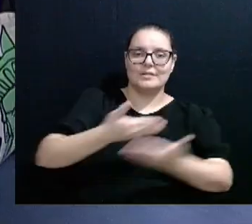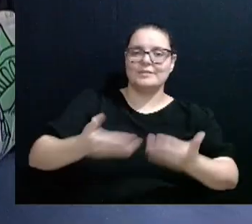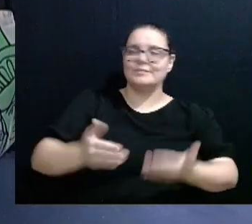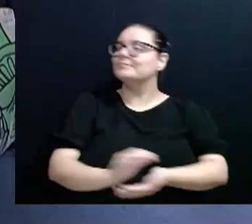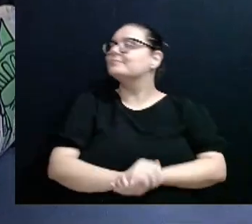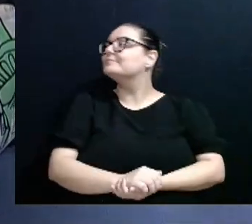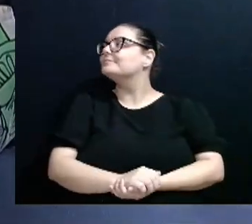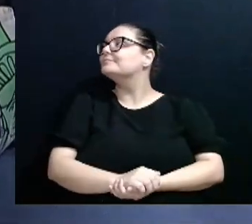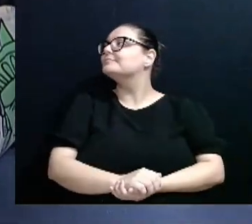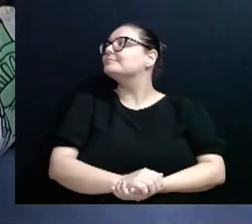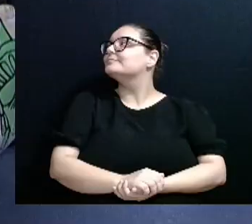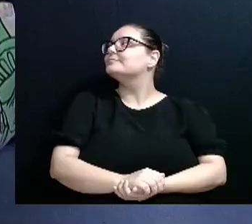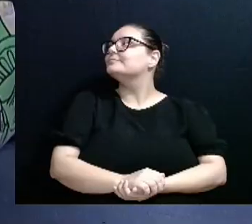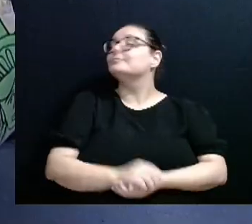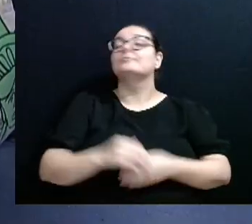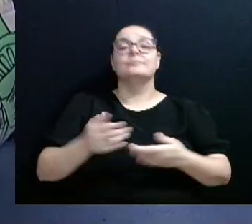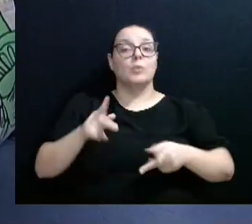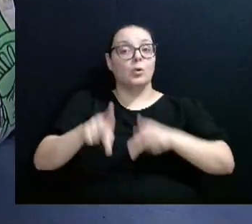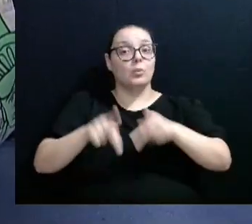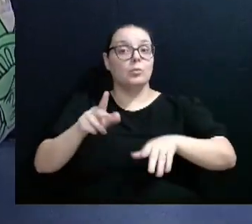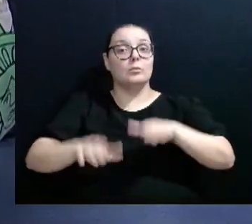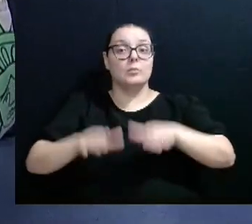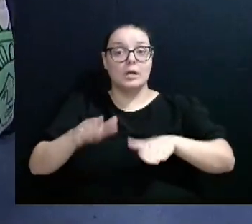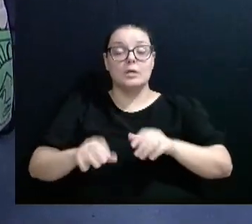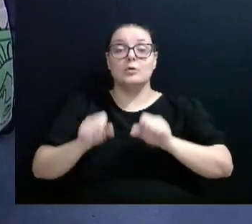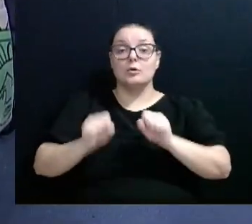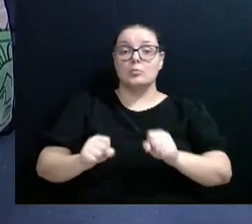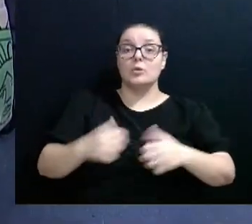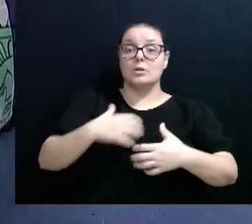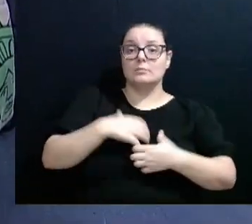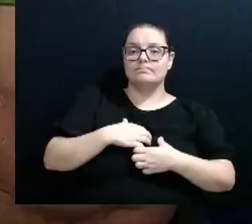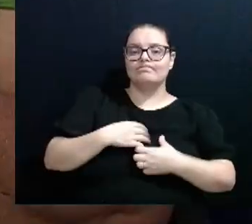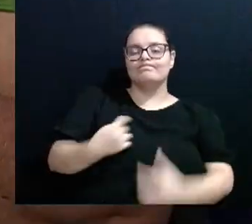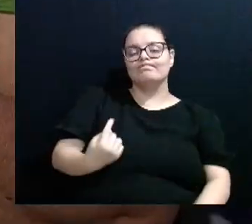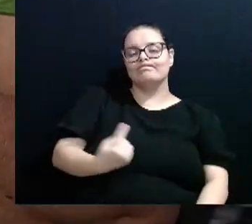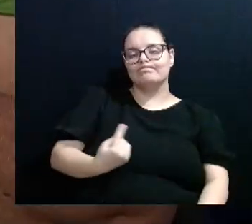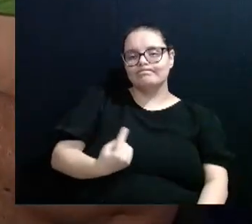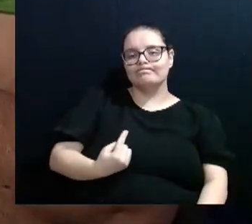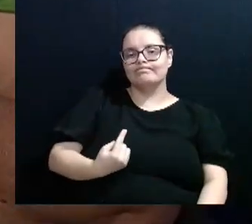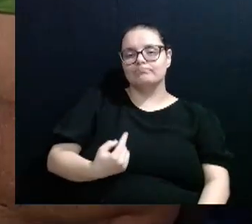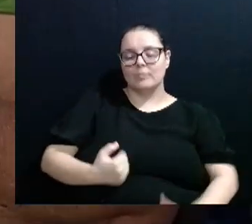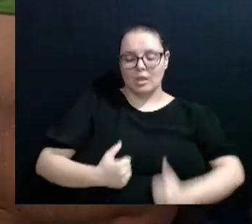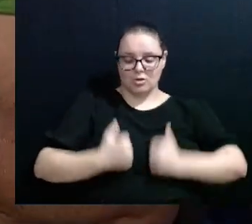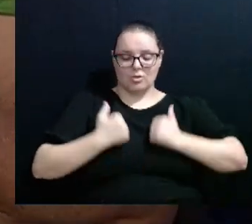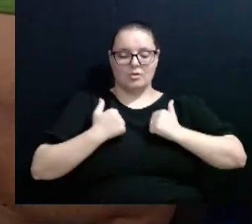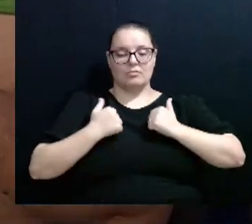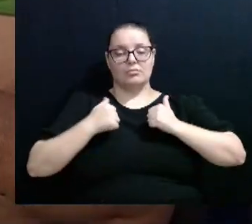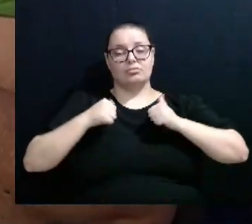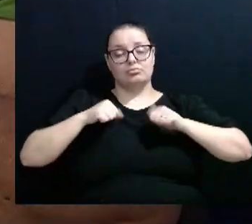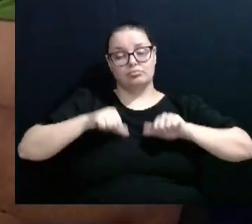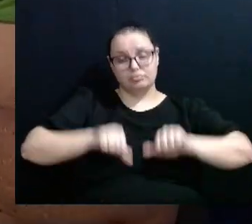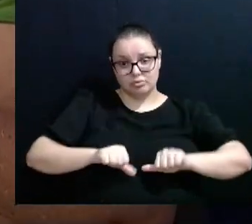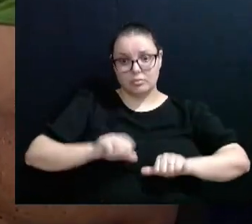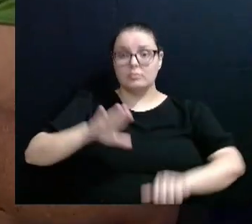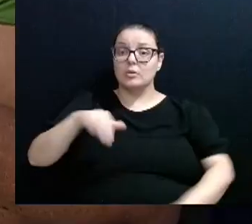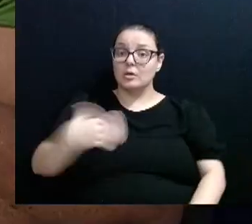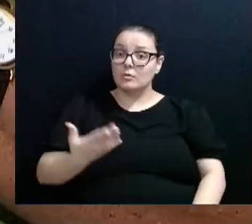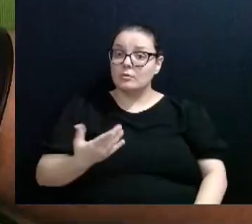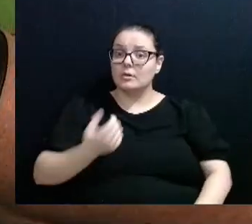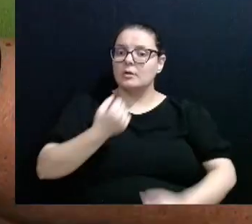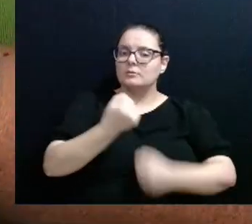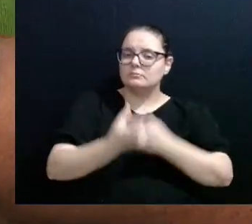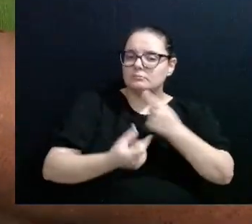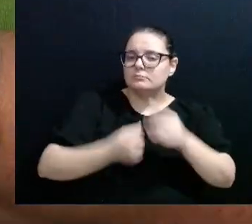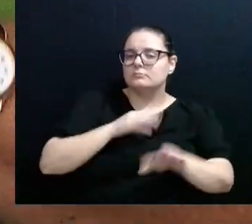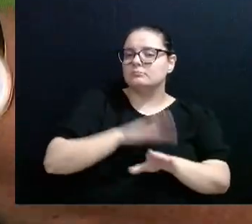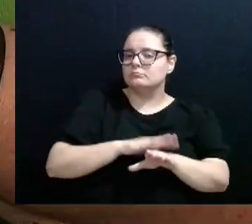Um público que muitas vezes pode se sentir isolado e com baixa autoestima, mas que ao realizar determinadas atividades